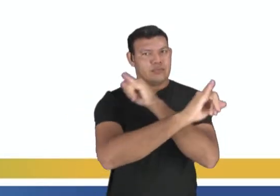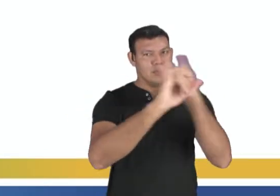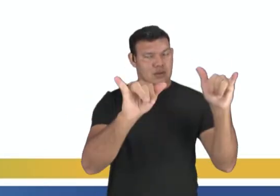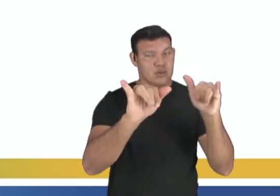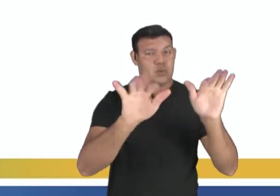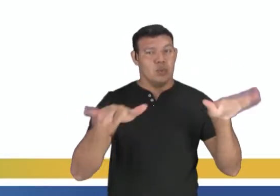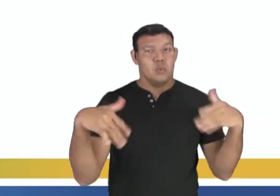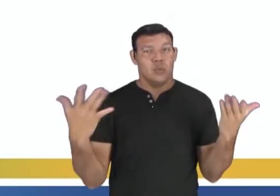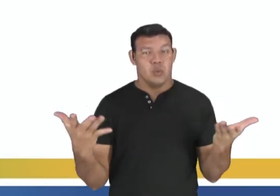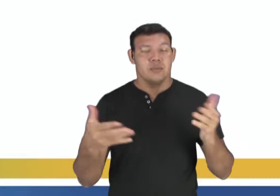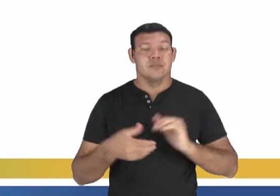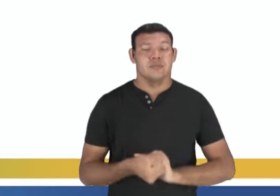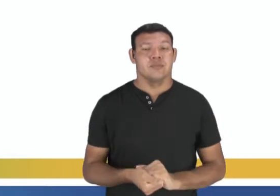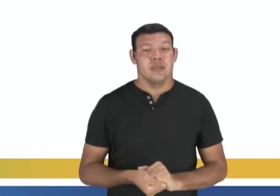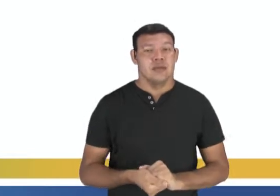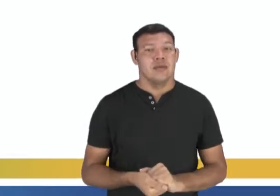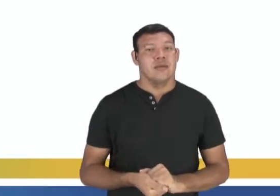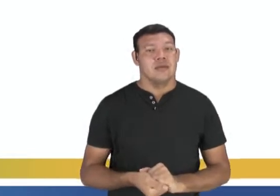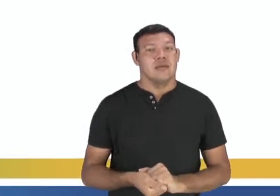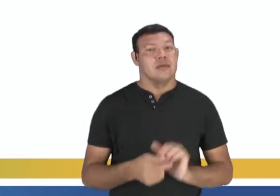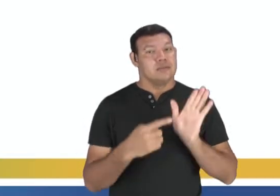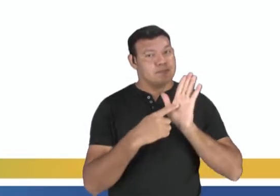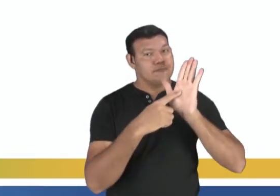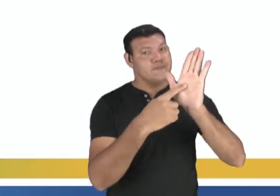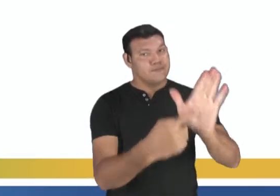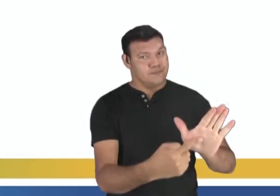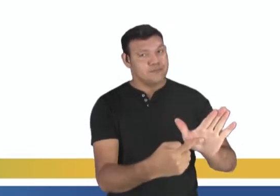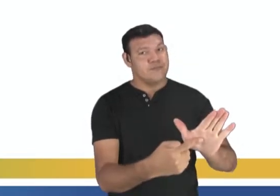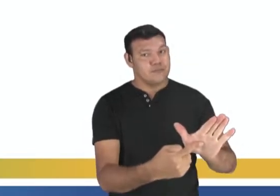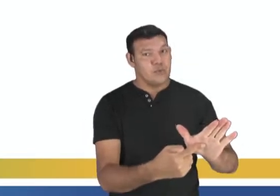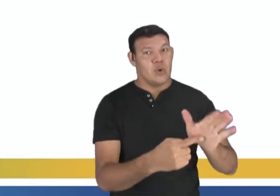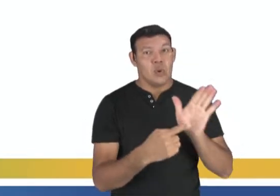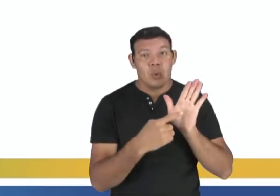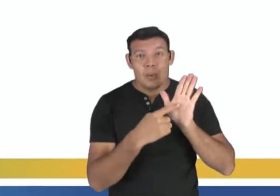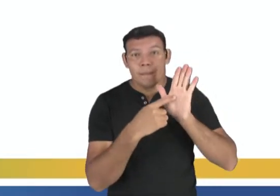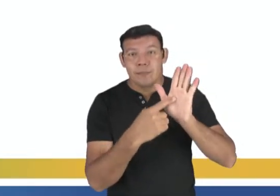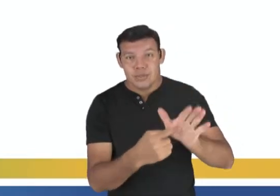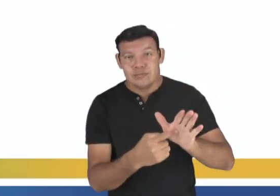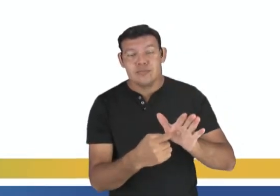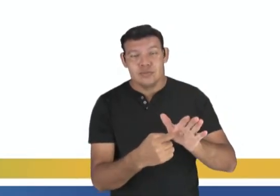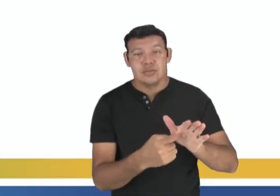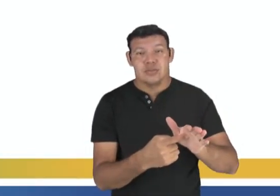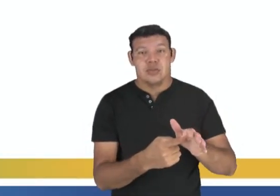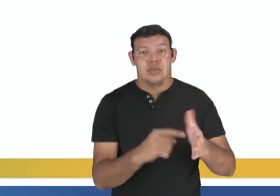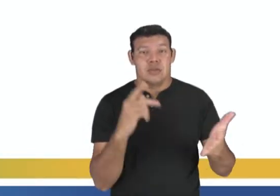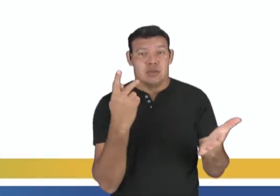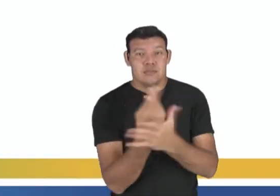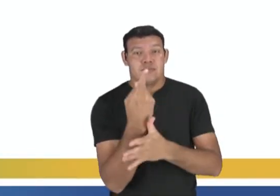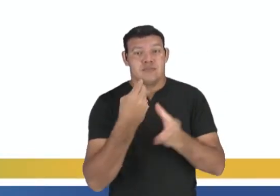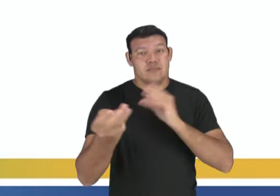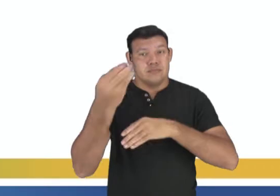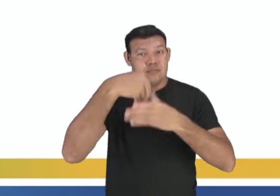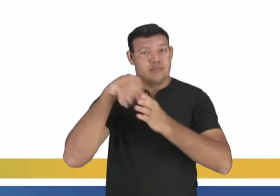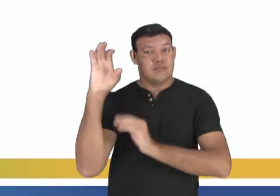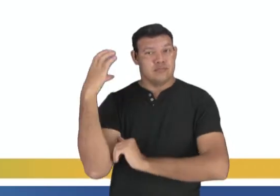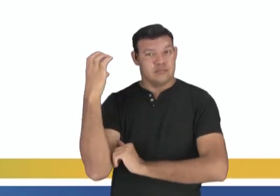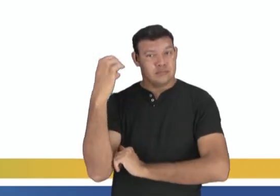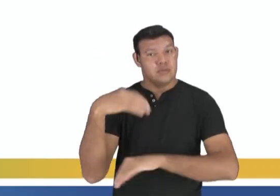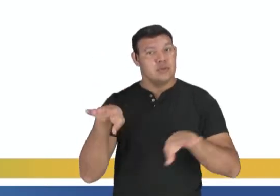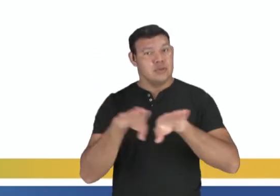tipo textual? É um tipo textual expositivo, que ele vai expor o que está acontecendo na ciência e trazer